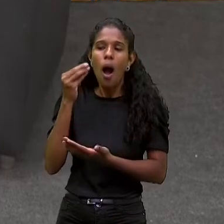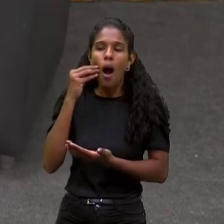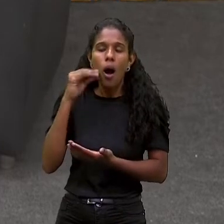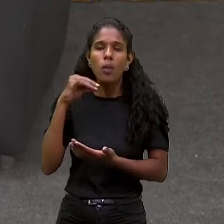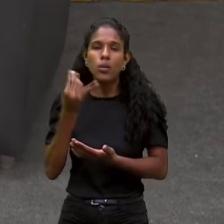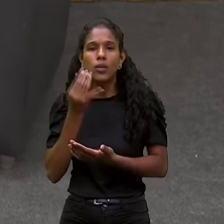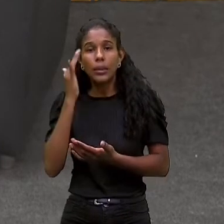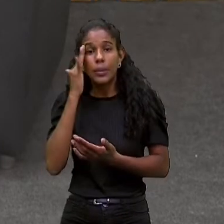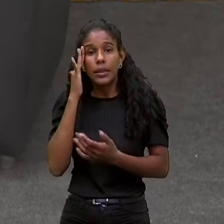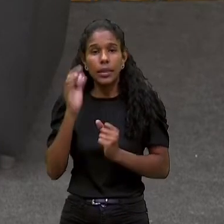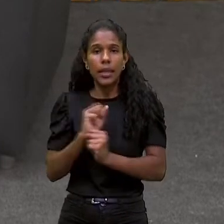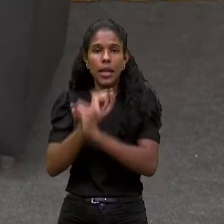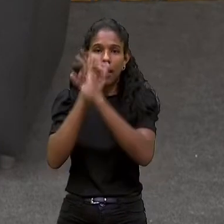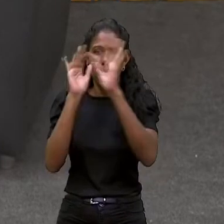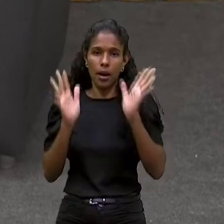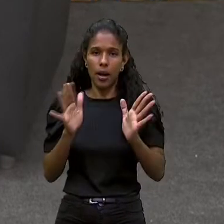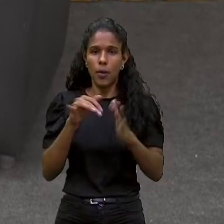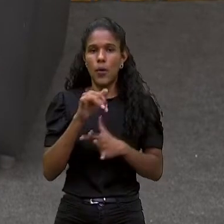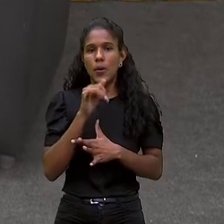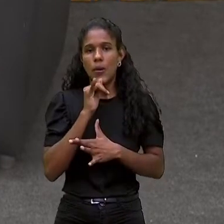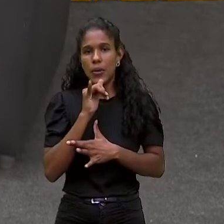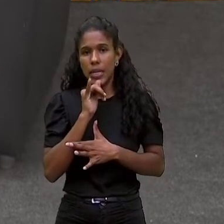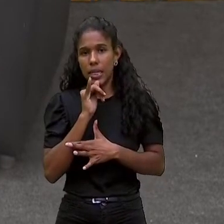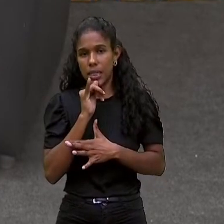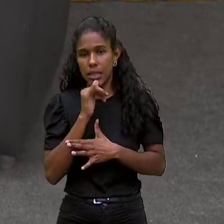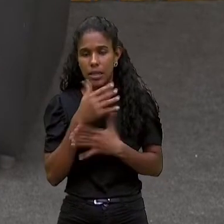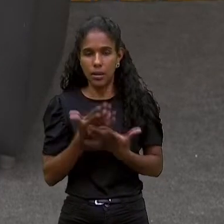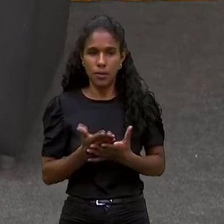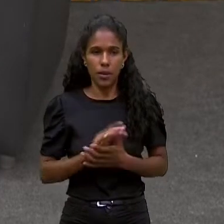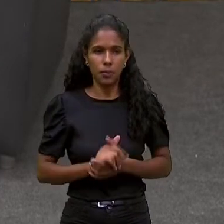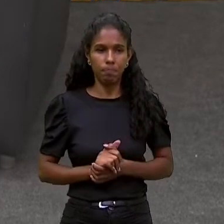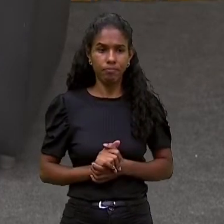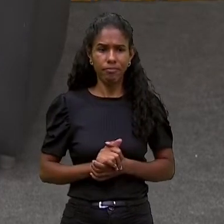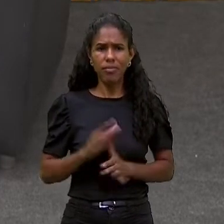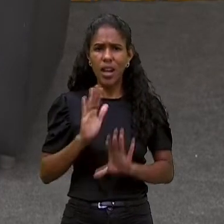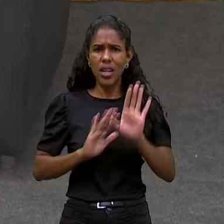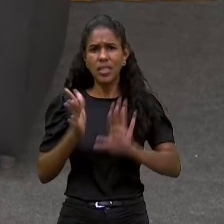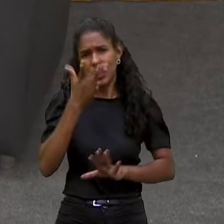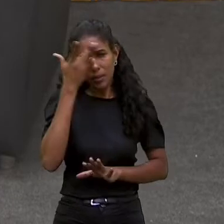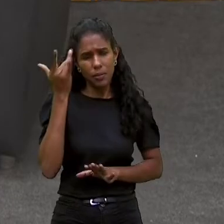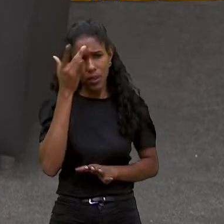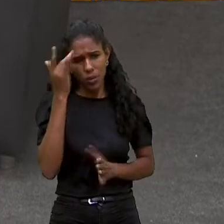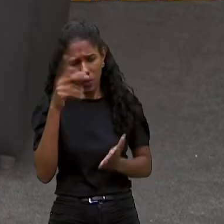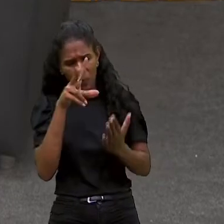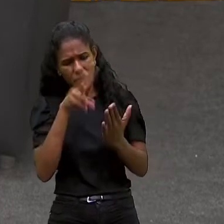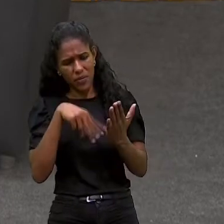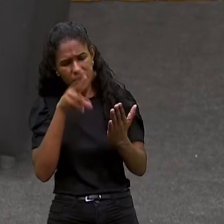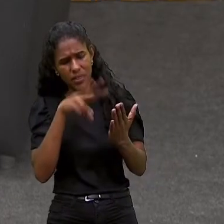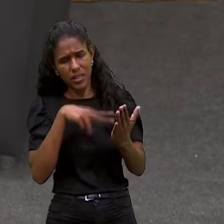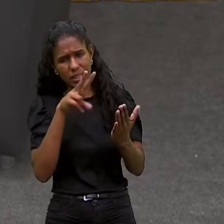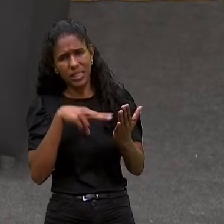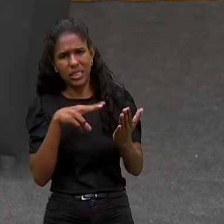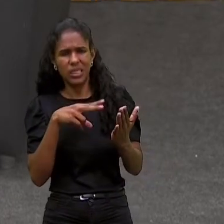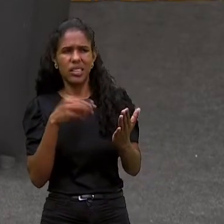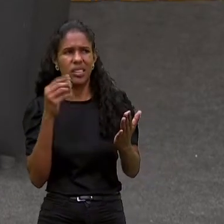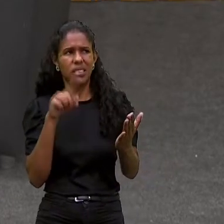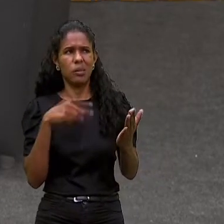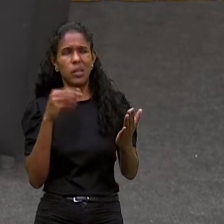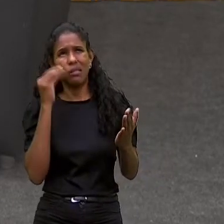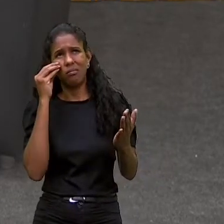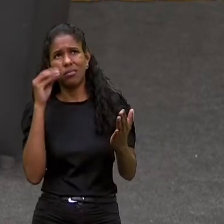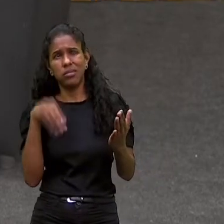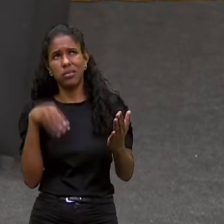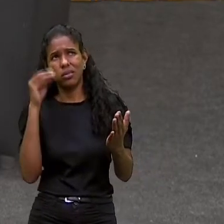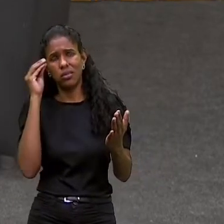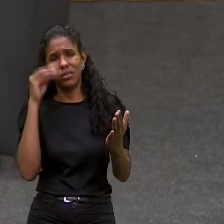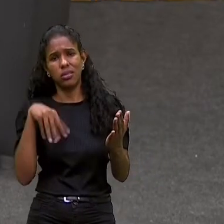ler, por que muitas vezes eu desisto de ler, além do assunto que eu não gosto? Porque aquele texto, ele é muito puxado para